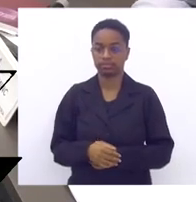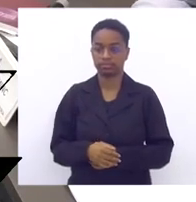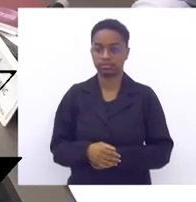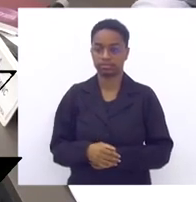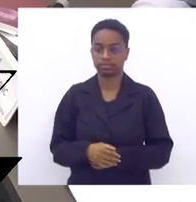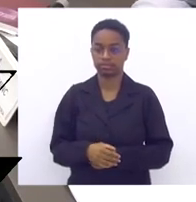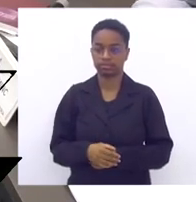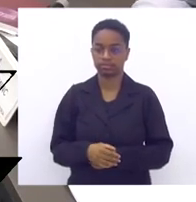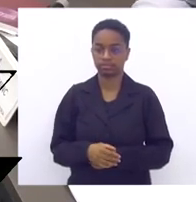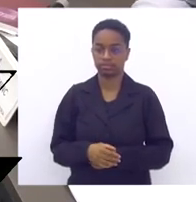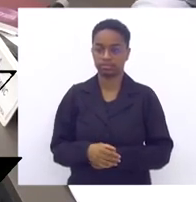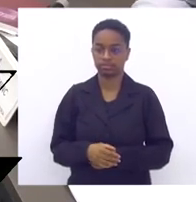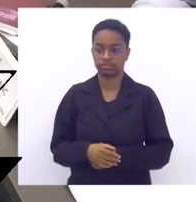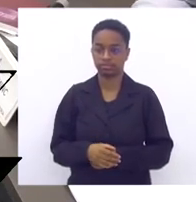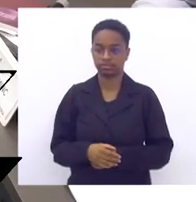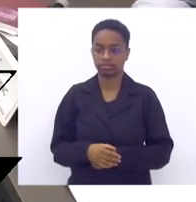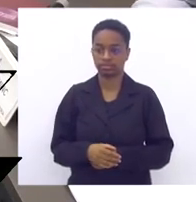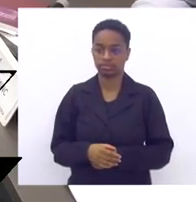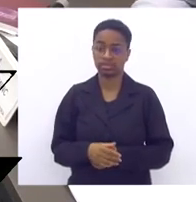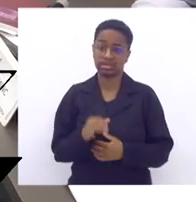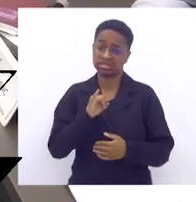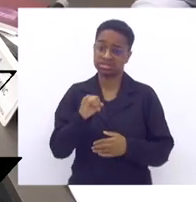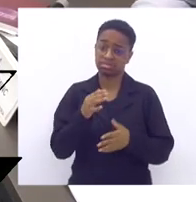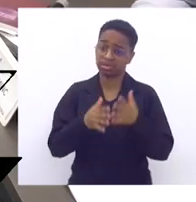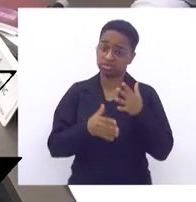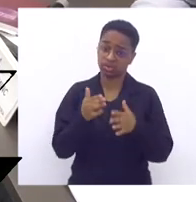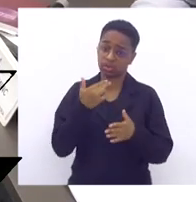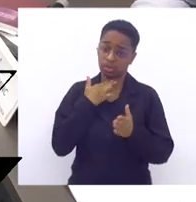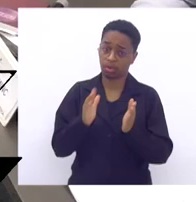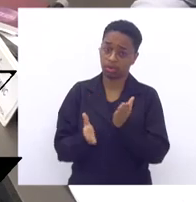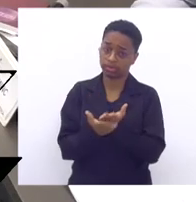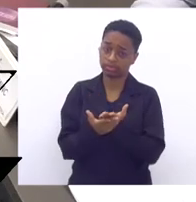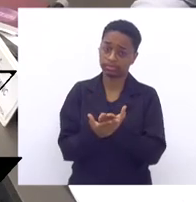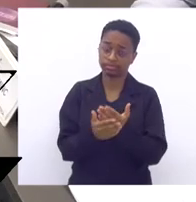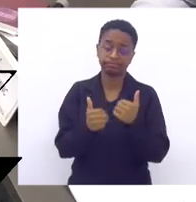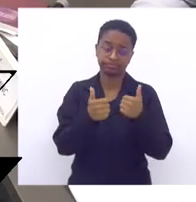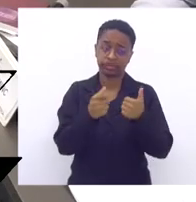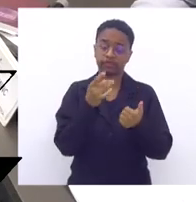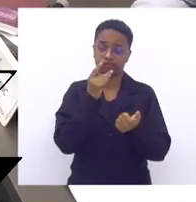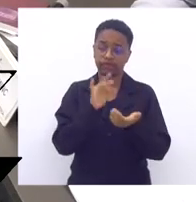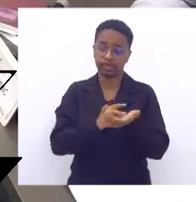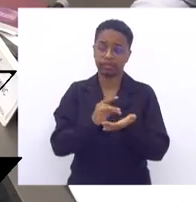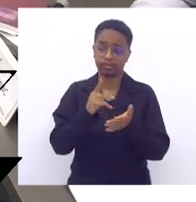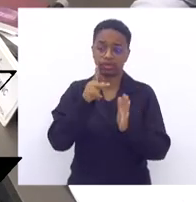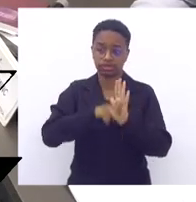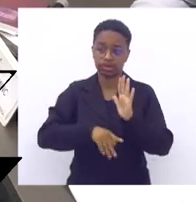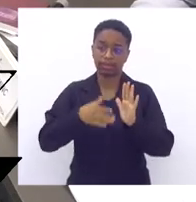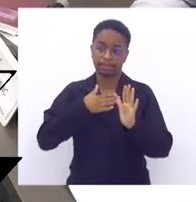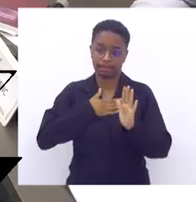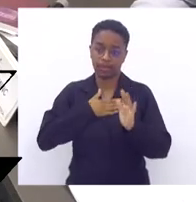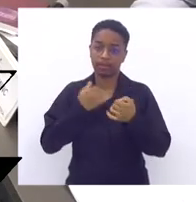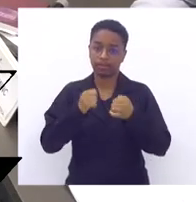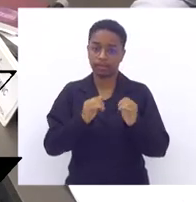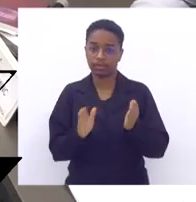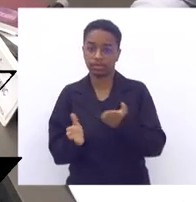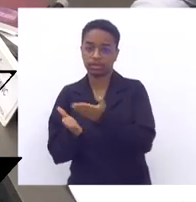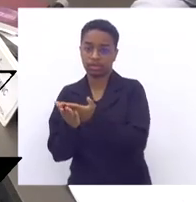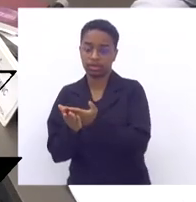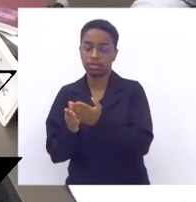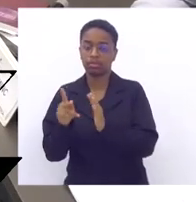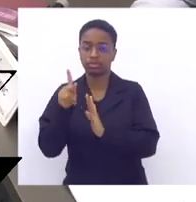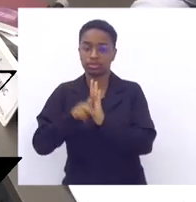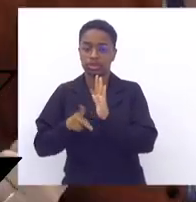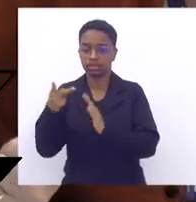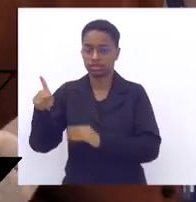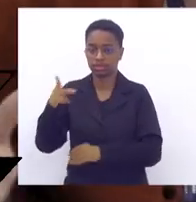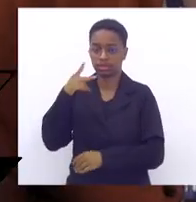prefere... Desculpa. Se está prejudicado, não pode anexar. Desculpa, esse é um projeto meu, que, na verdade, é para ser anexado a um projeto do MINC, que